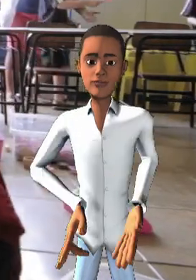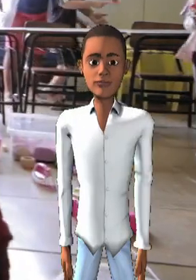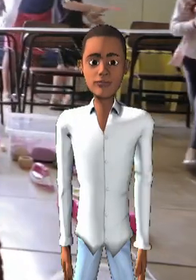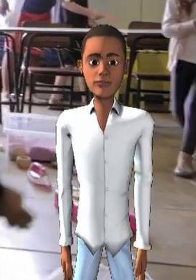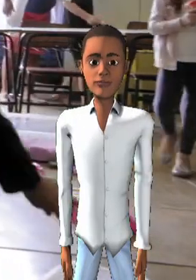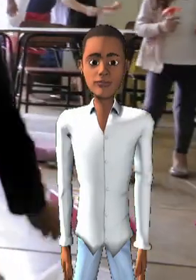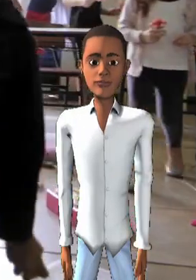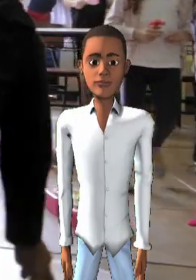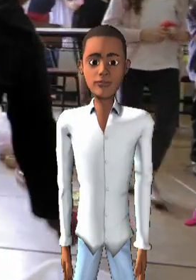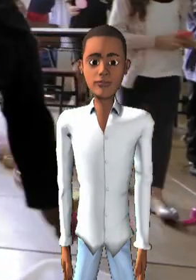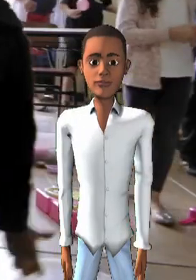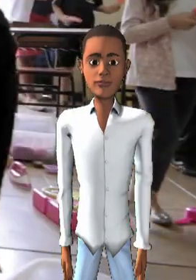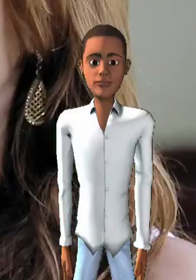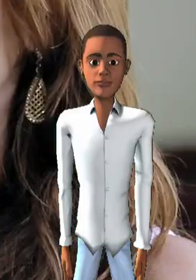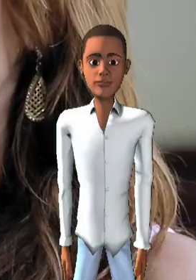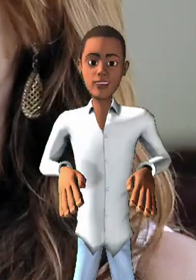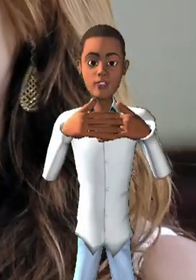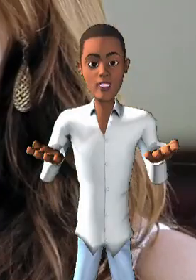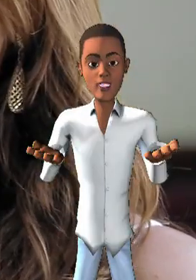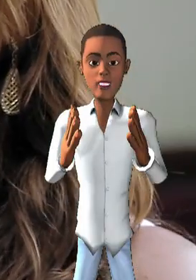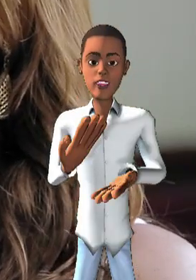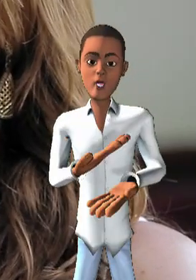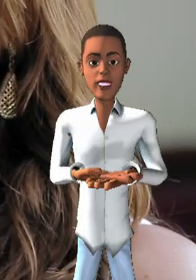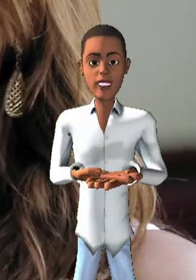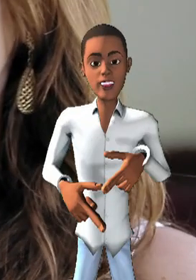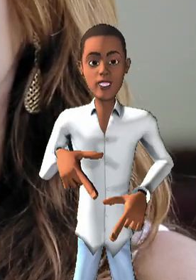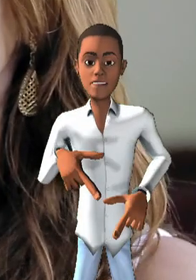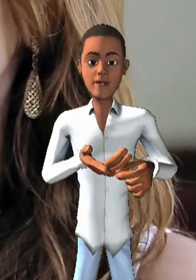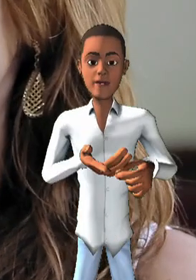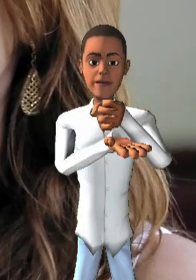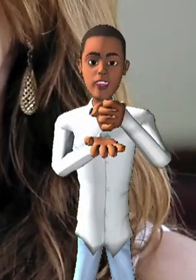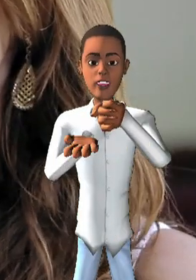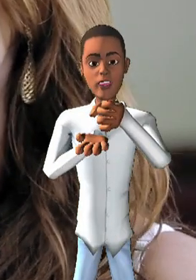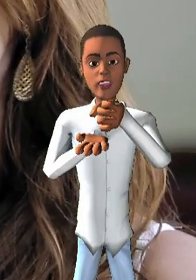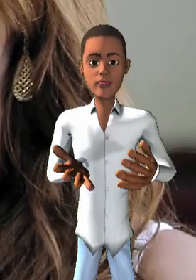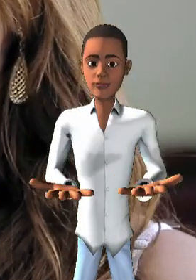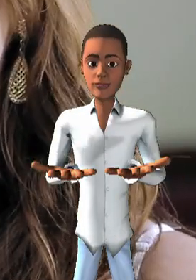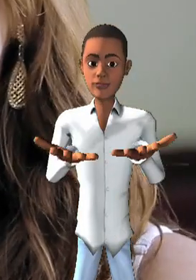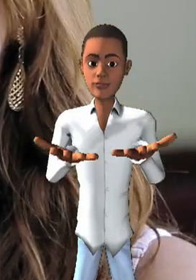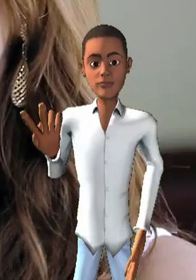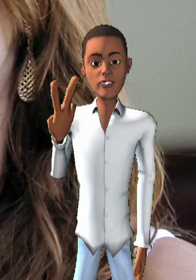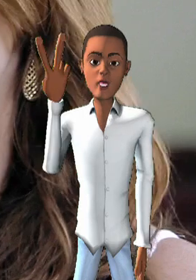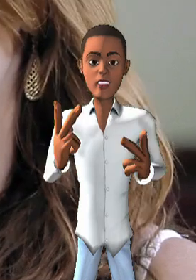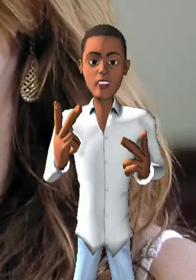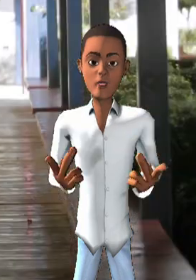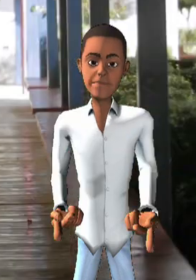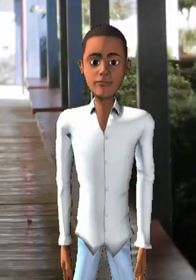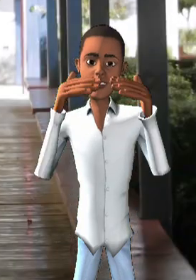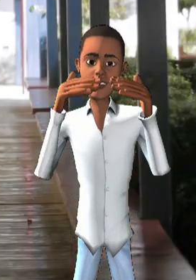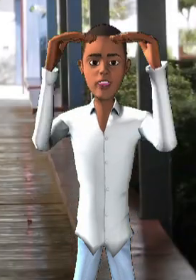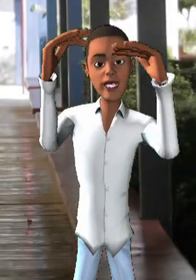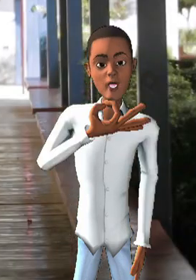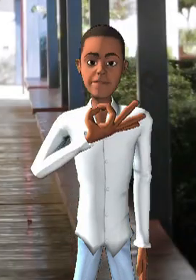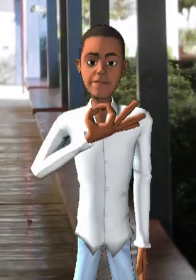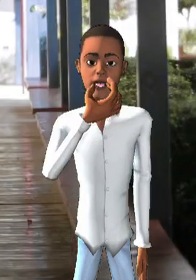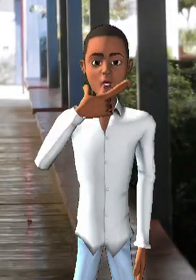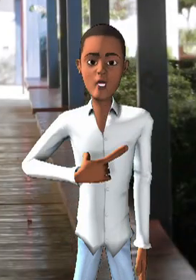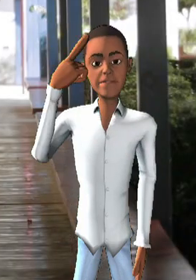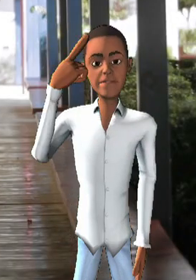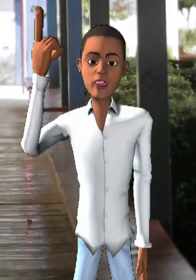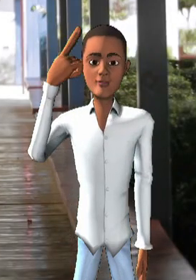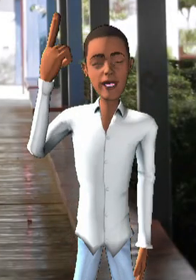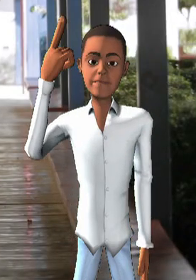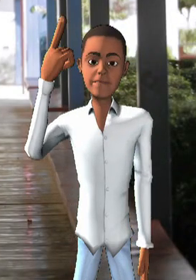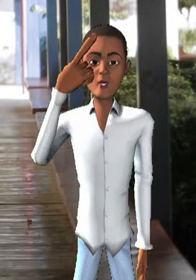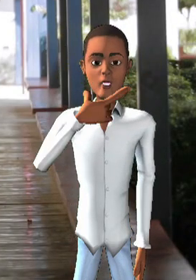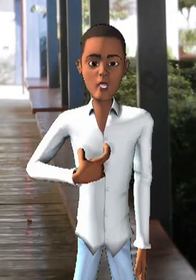diversidade. Então, a base do trabalho da escola é Etienne Janiak, orientadora educacional. Essa questão do respeito a